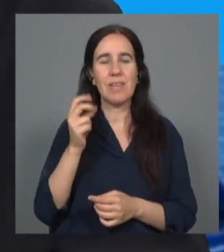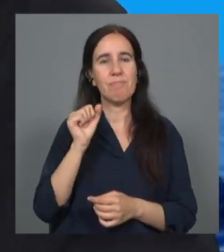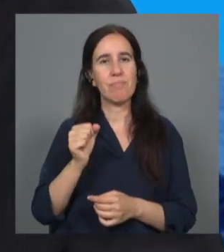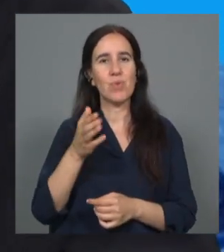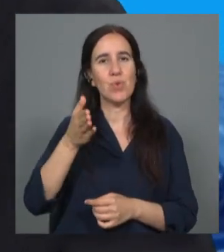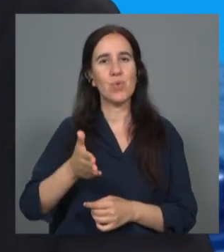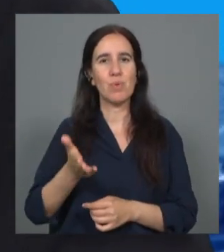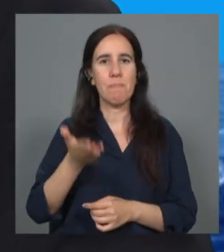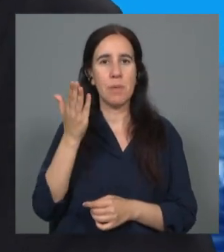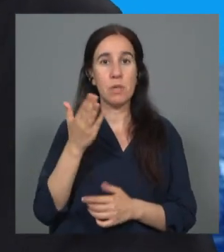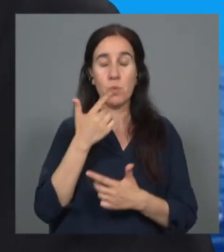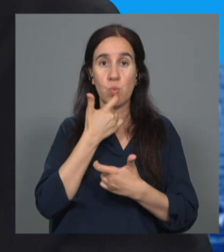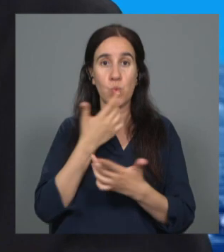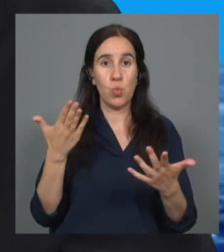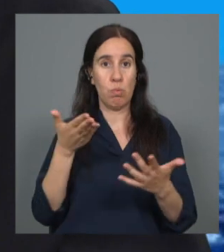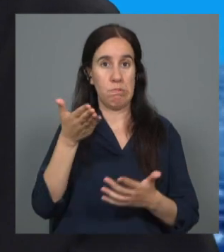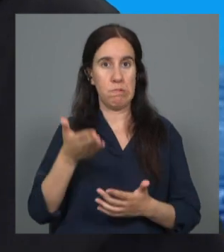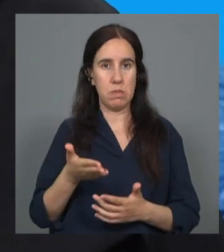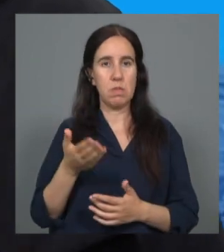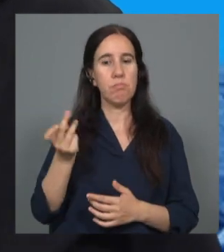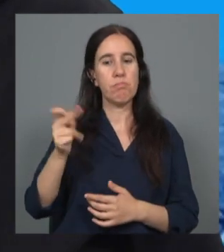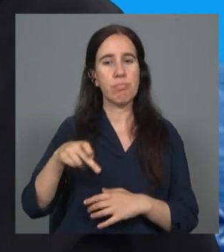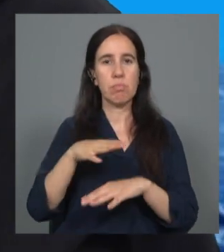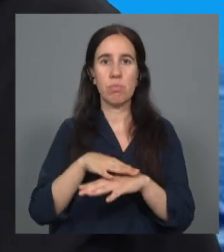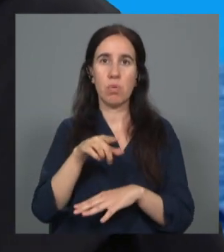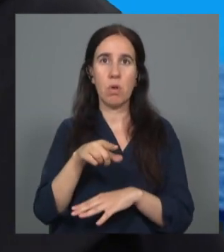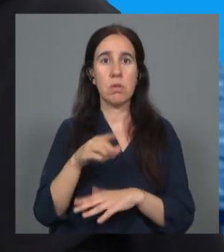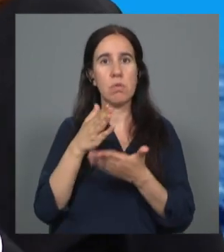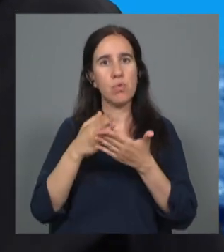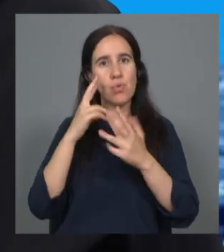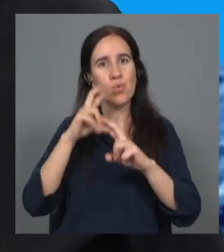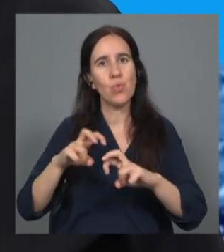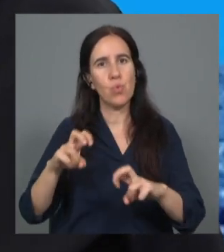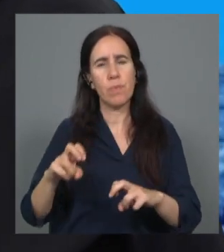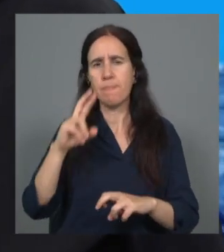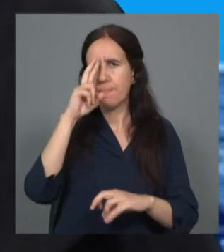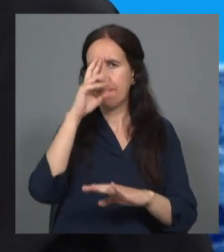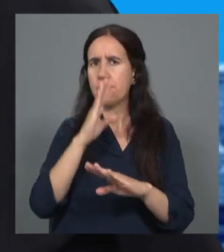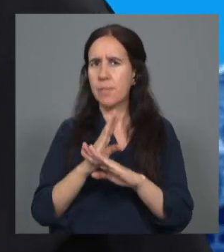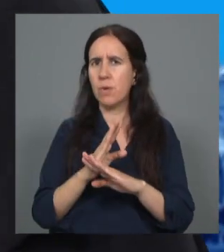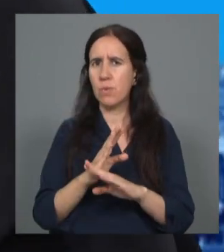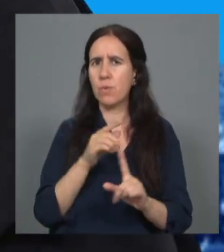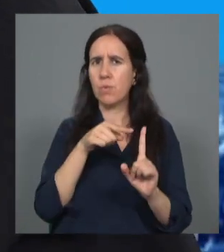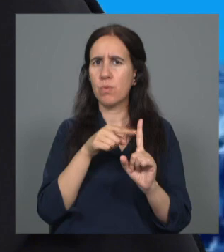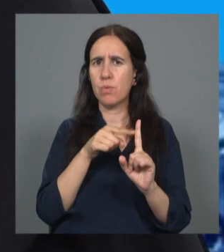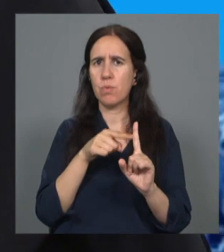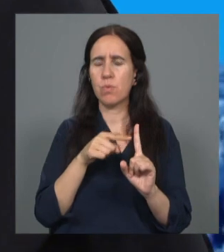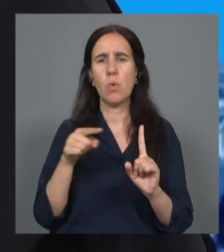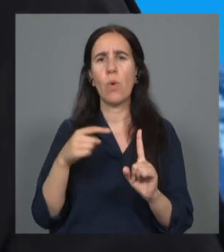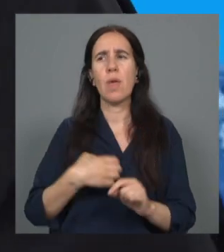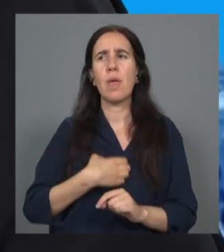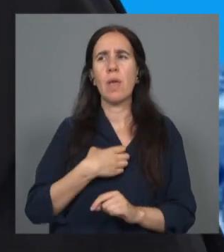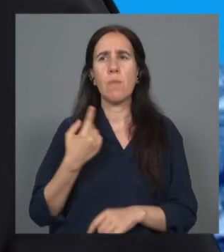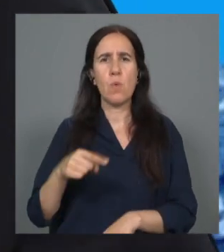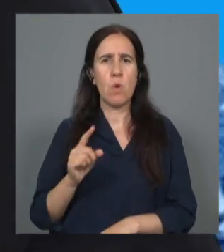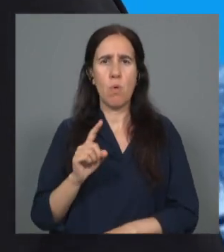justa. Tudo isto é fruto também de estudo, de empenho. Não é apenas sentimento. A